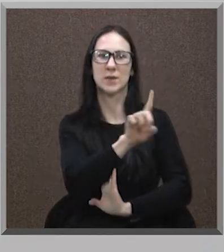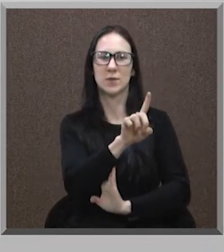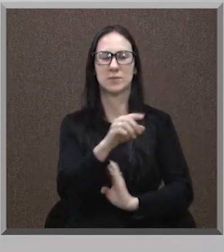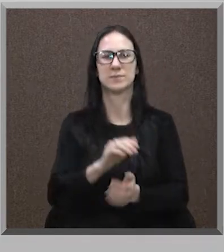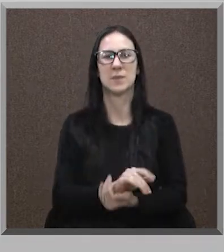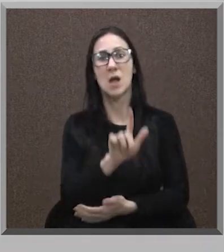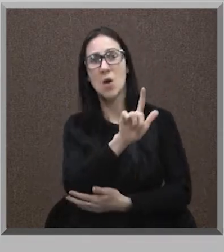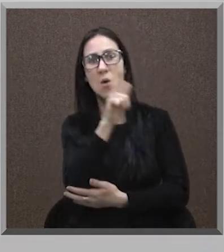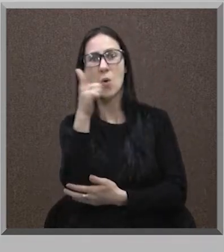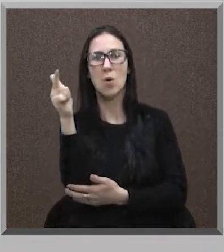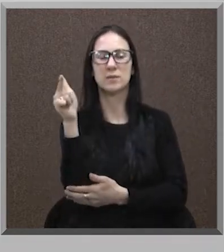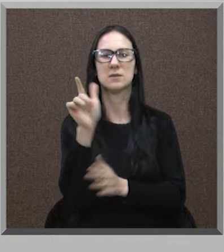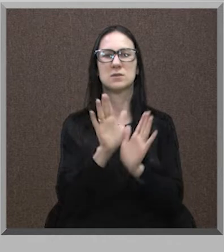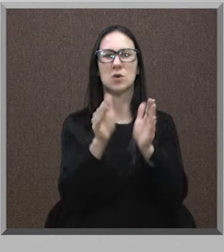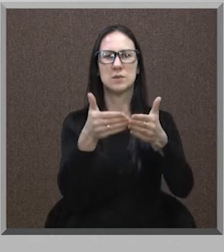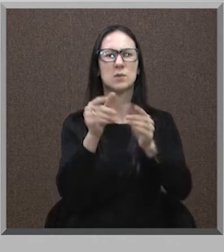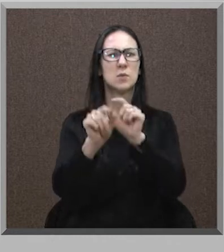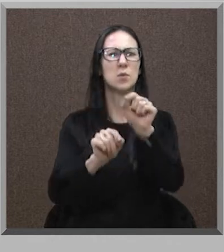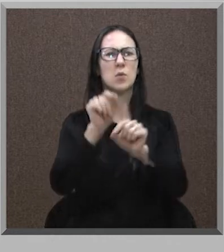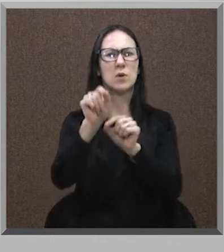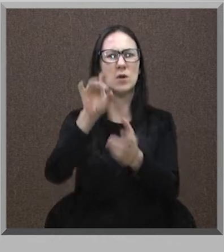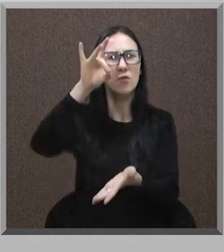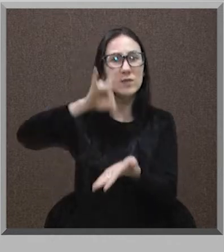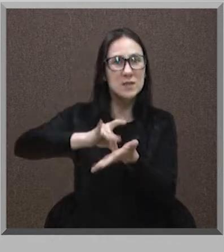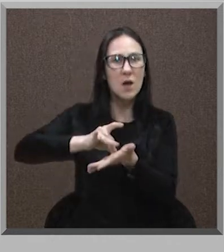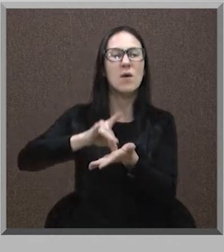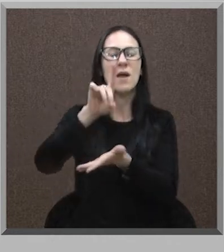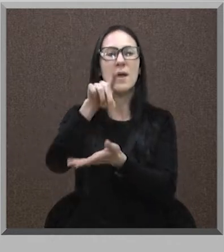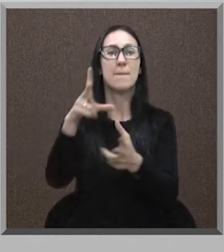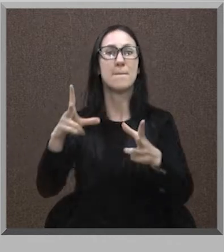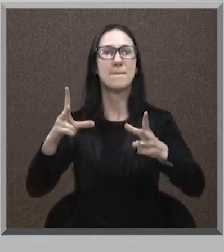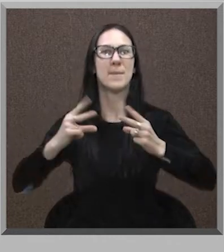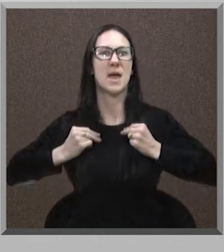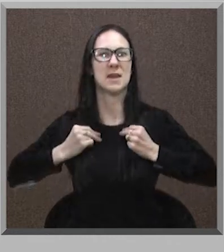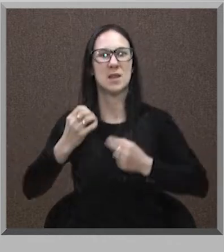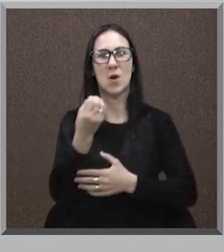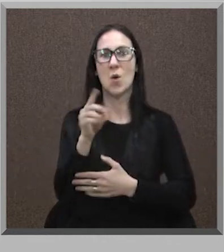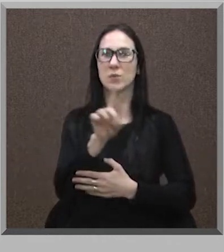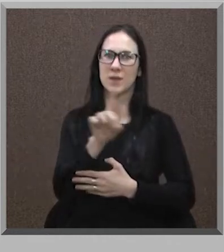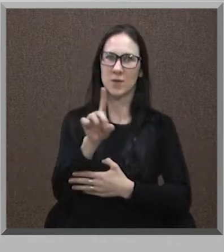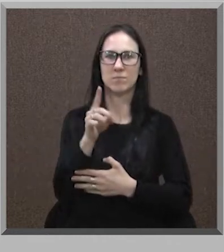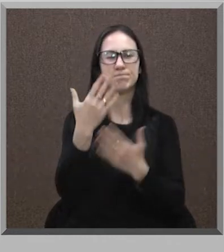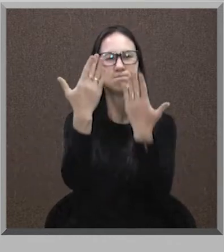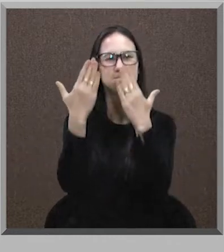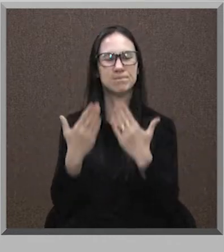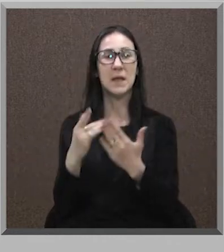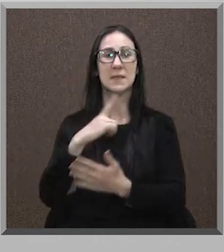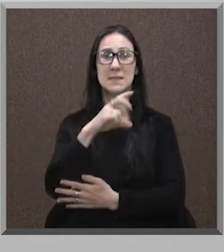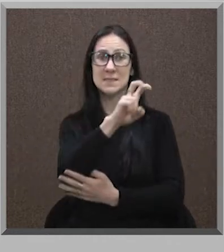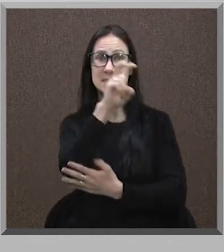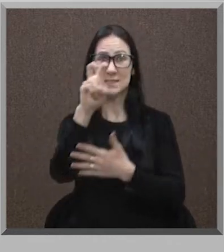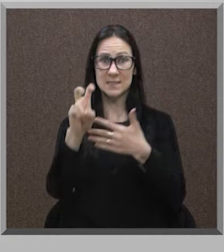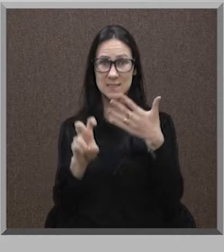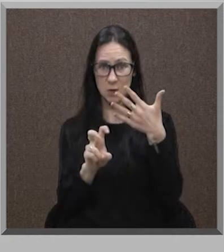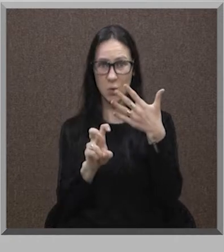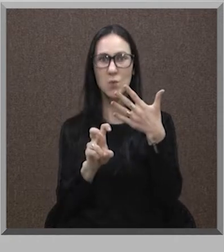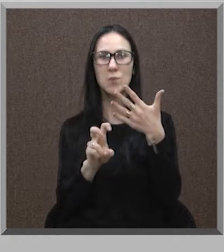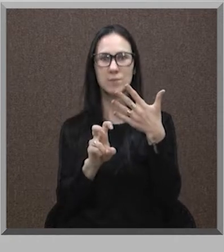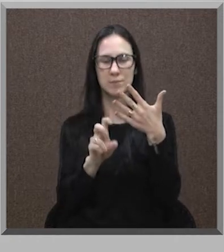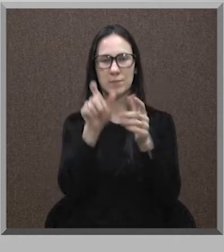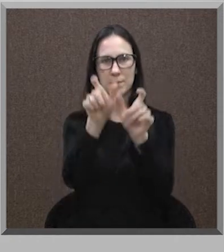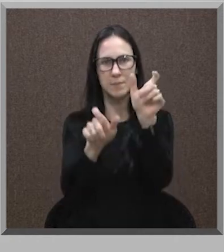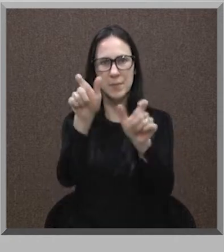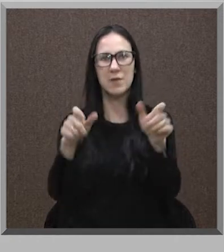outras comissões, o que é validado é o mérito do projeto. As comissões são compostas por 5 vereadores, ou, se não